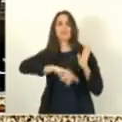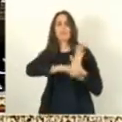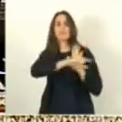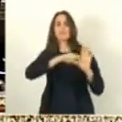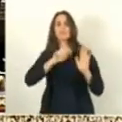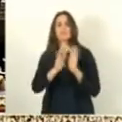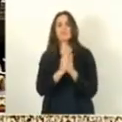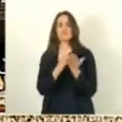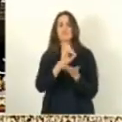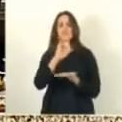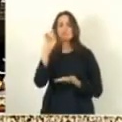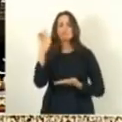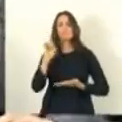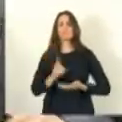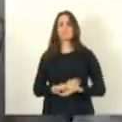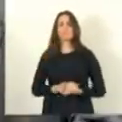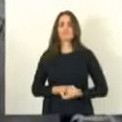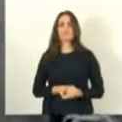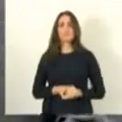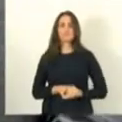versículo da Bíblia.